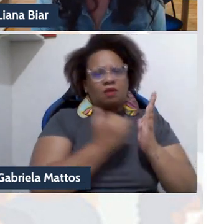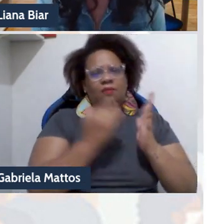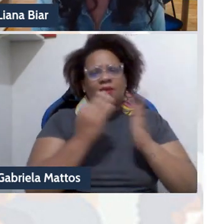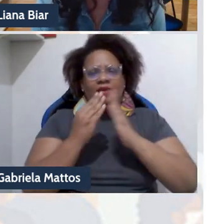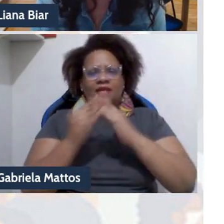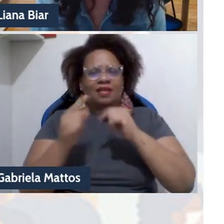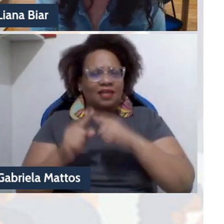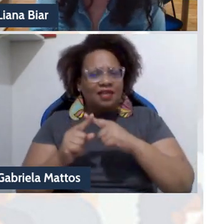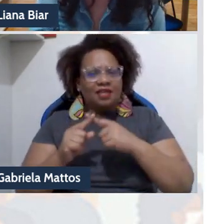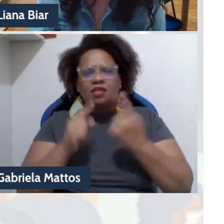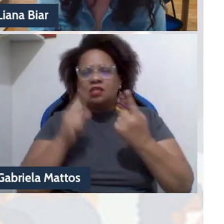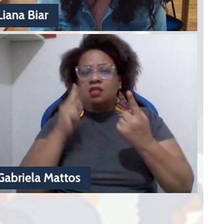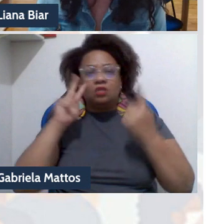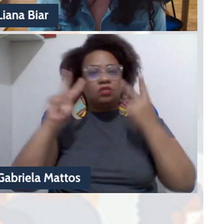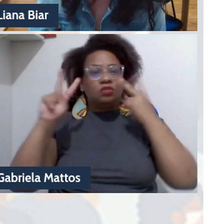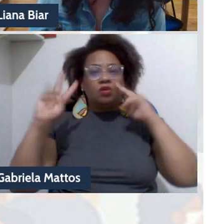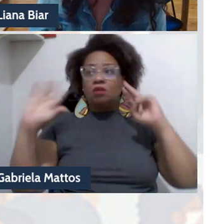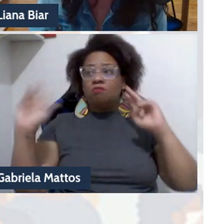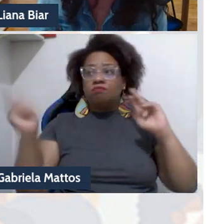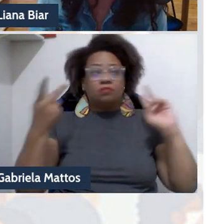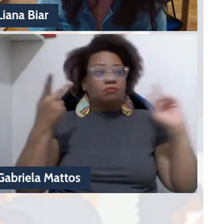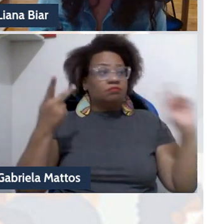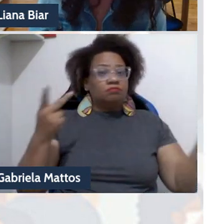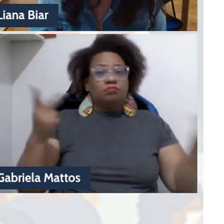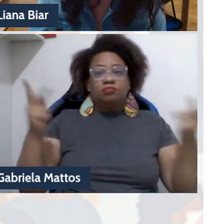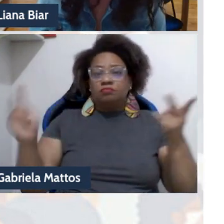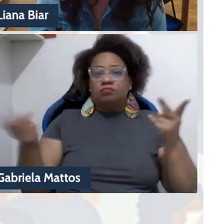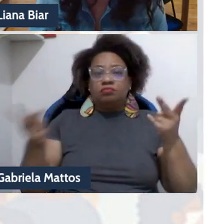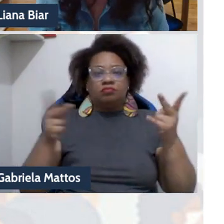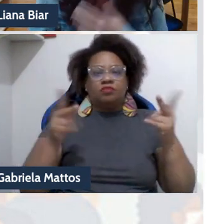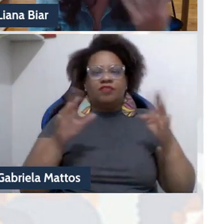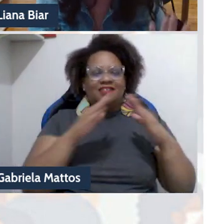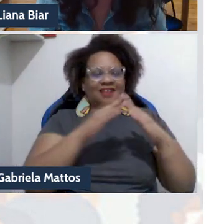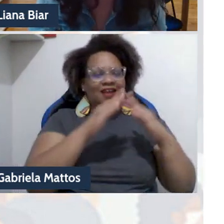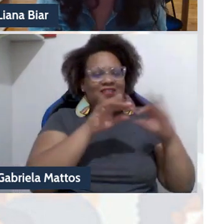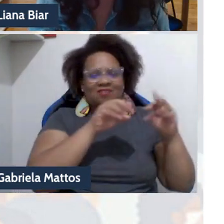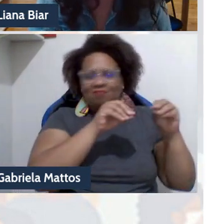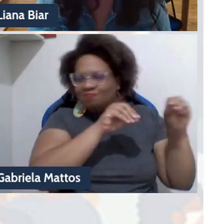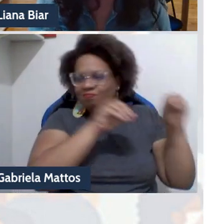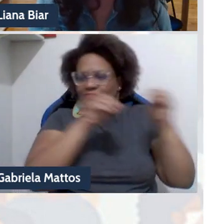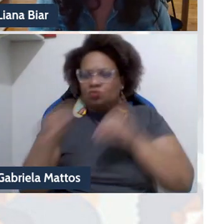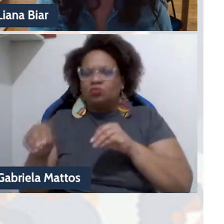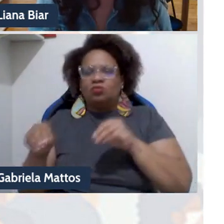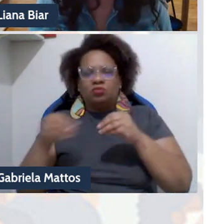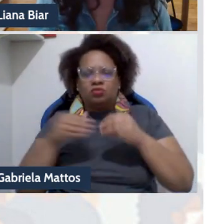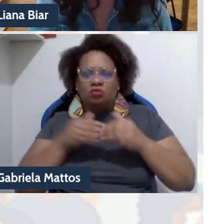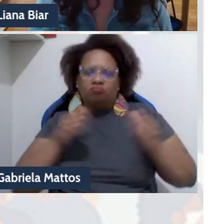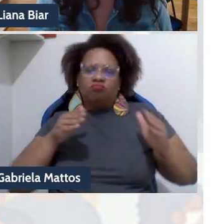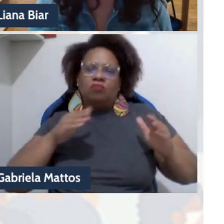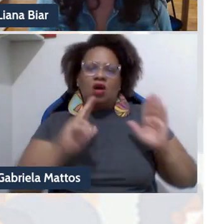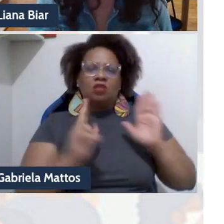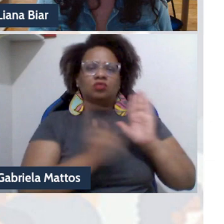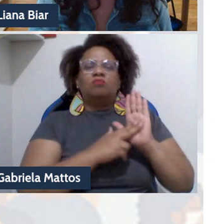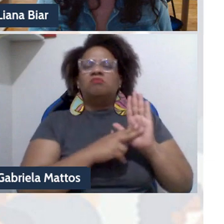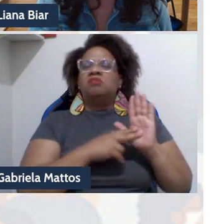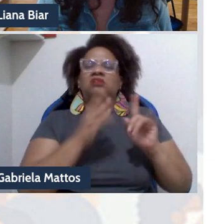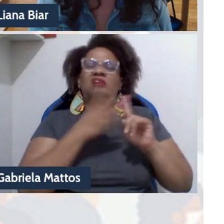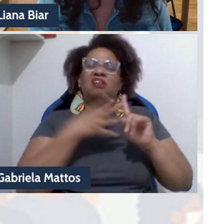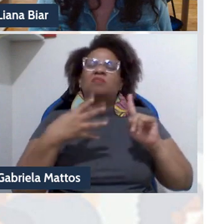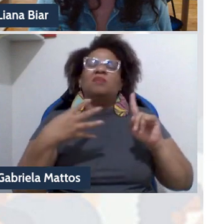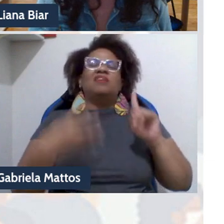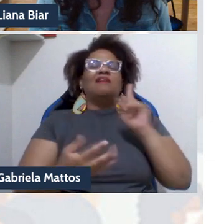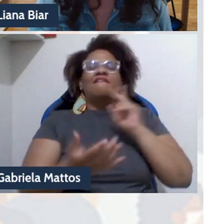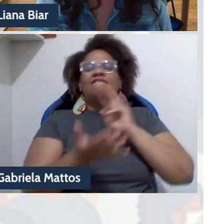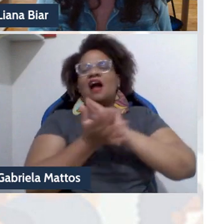que emergem em movimentos sociais, histórias de deslocamento forçado, histórias de saída do armário, dentre muitas outras, né?